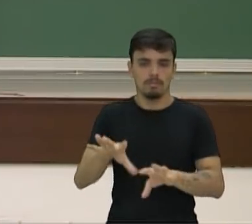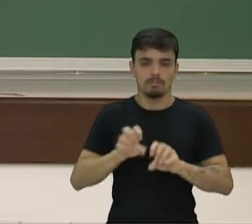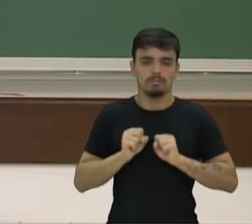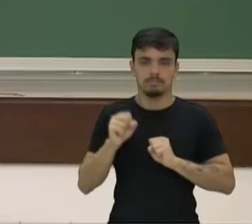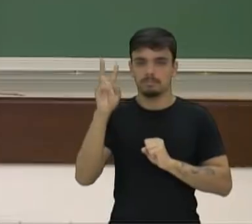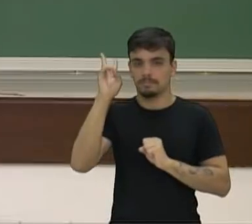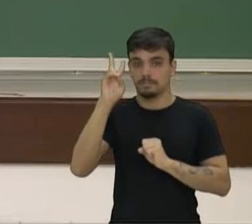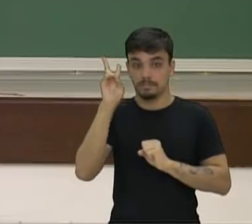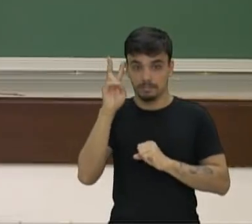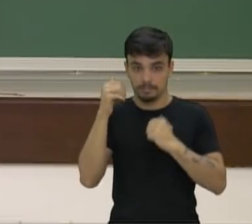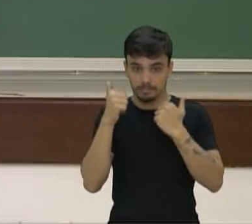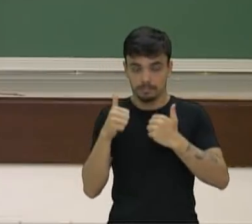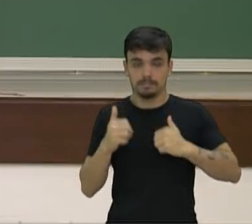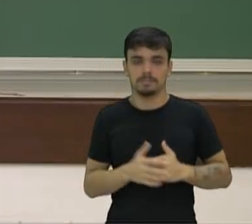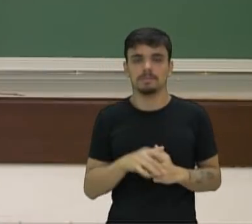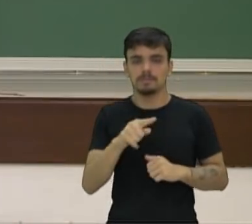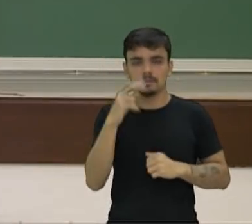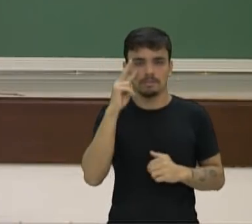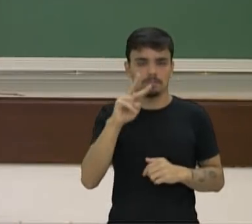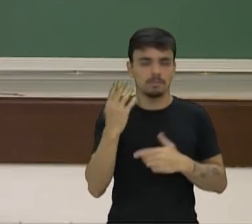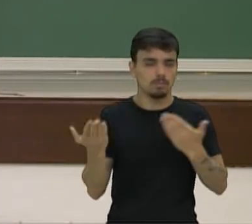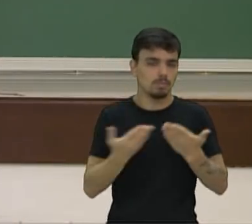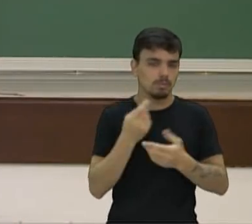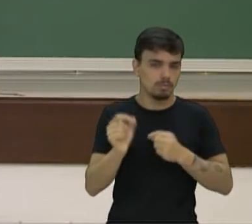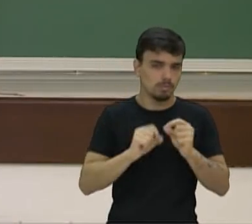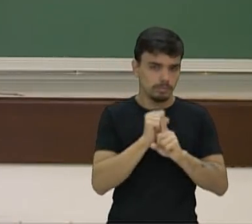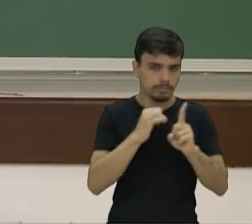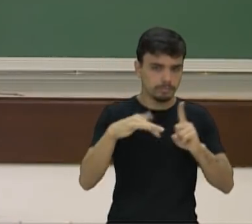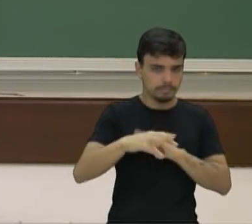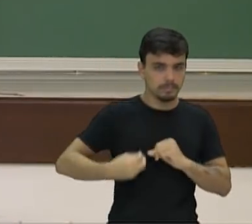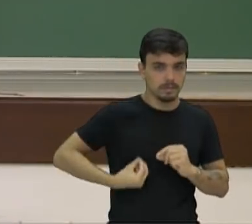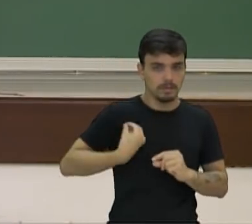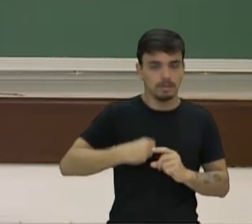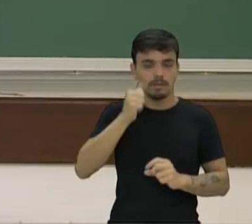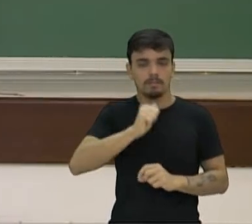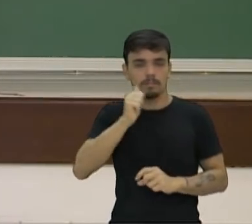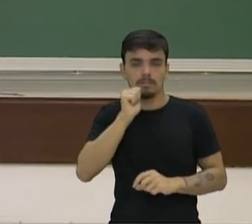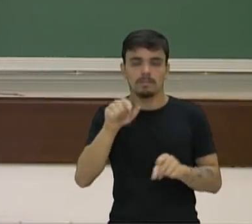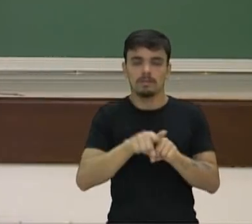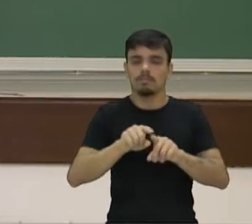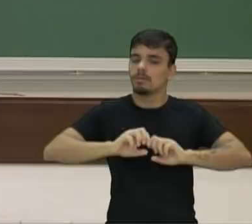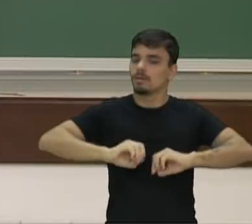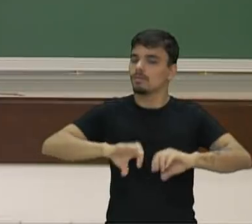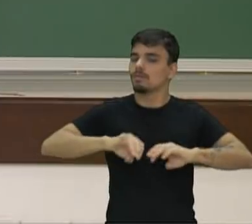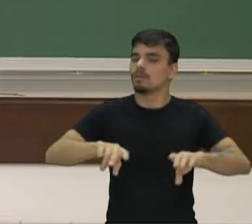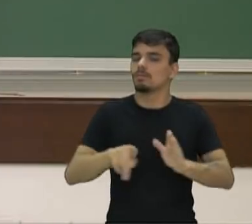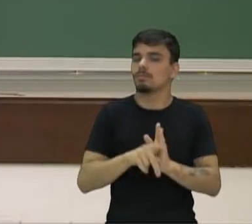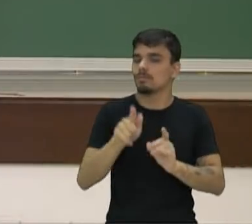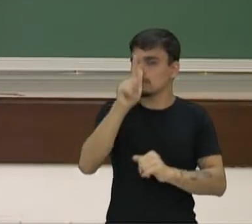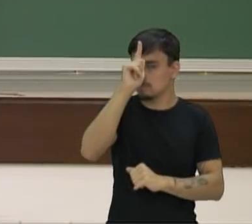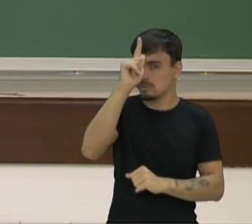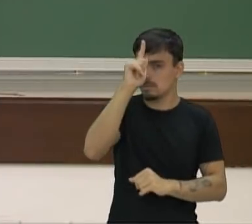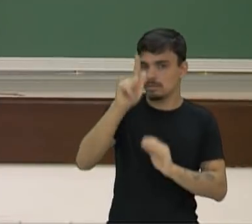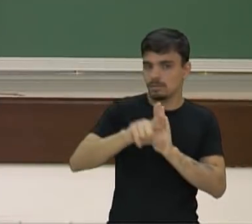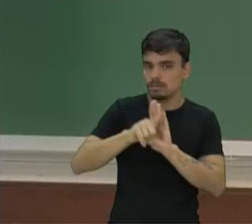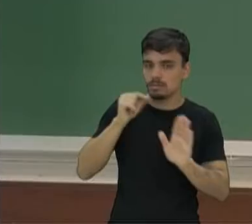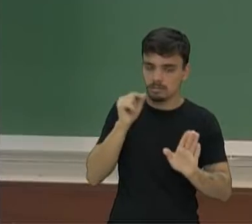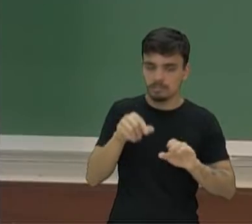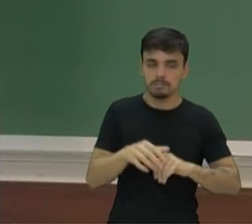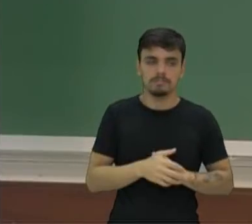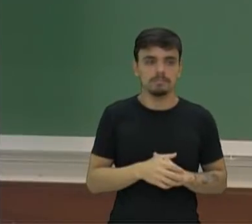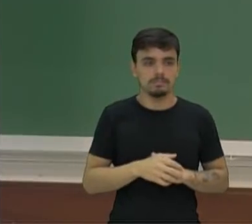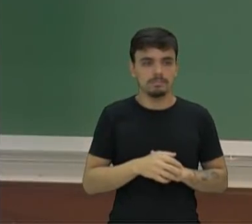né? E aí, vocês viram hoje sociedade, a vida, as mulheres e a educação na Grécia, um